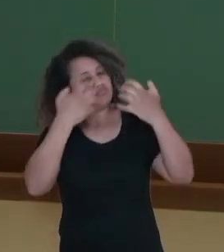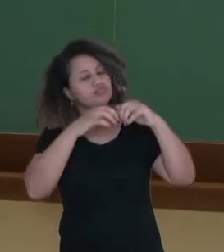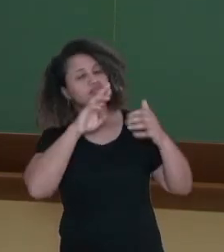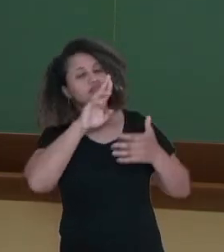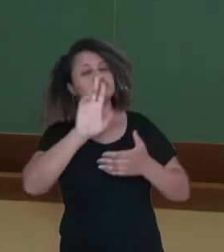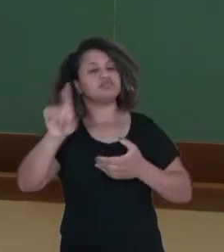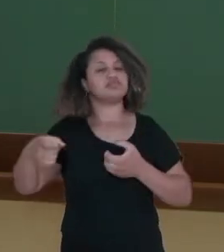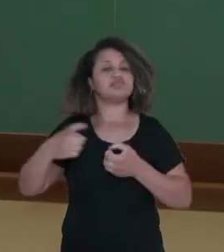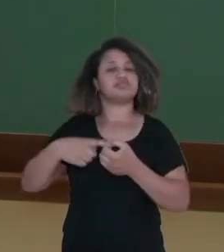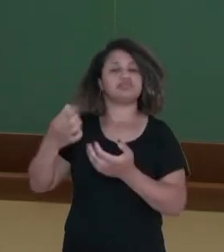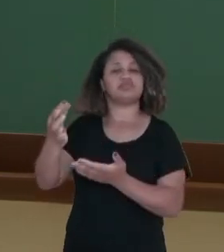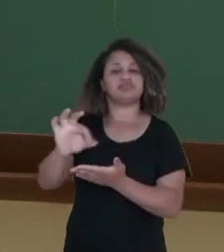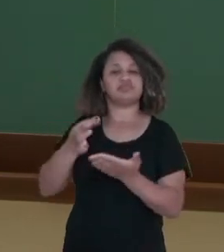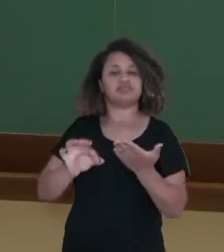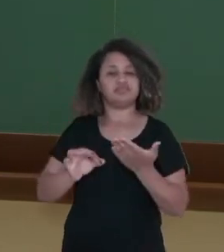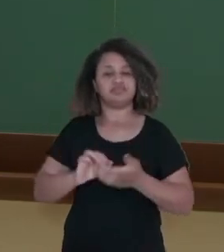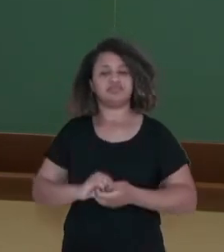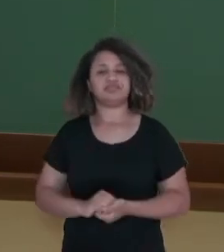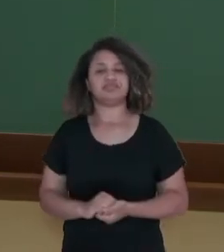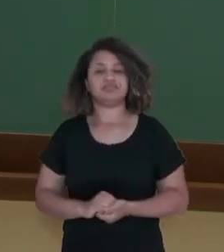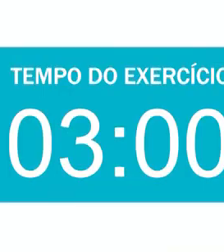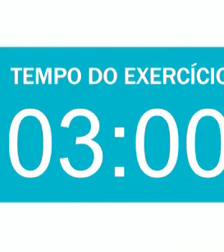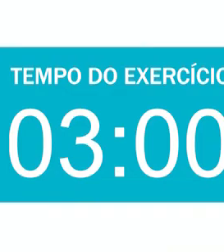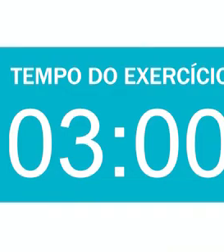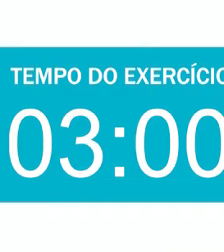volto já comentando essa questão com vocês.